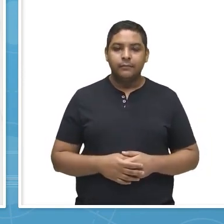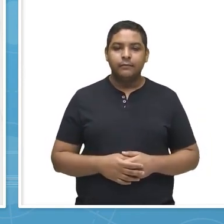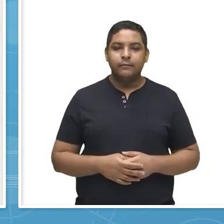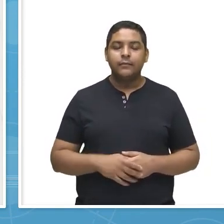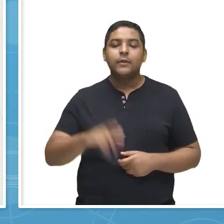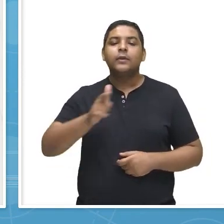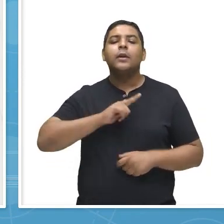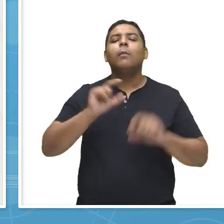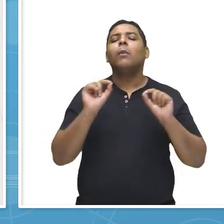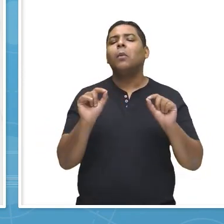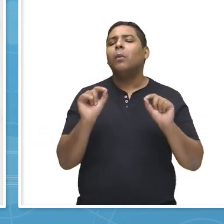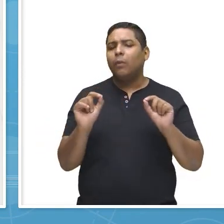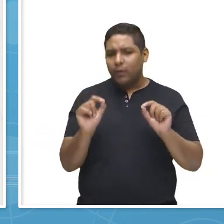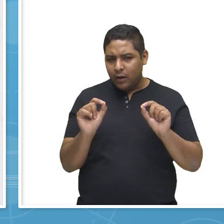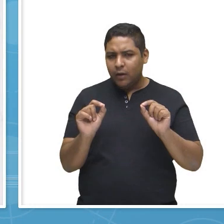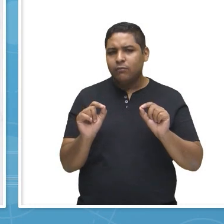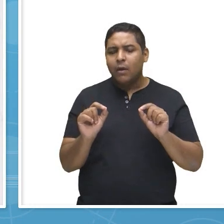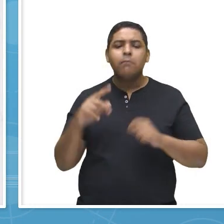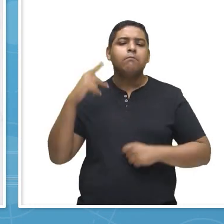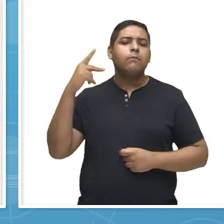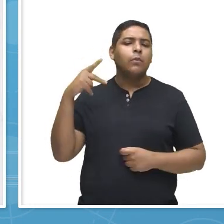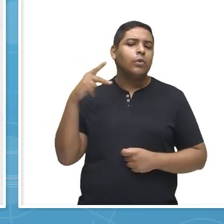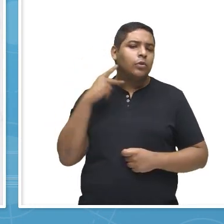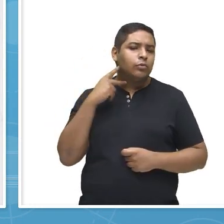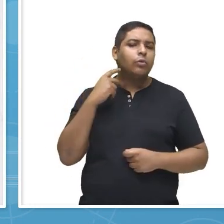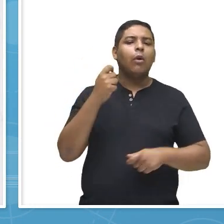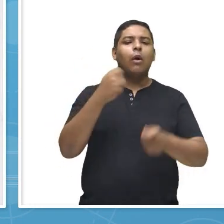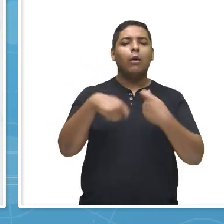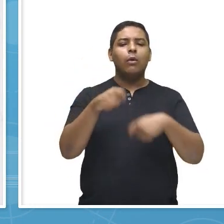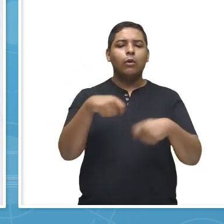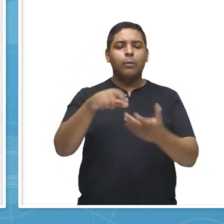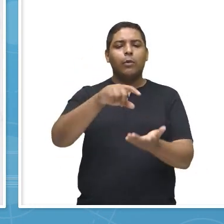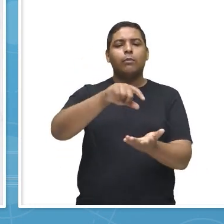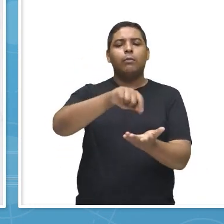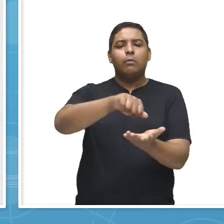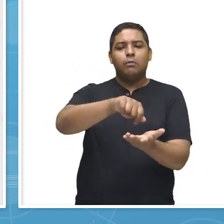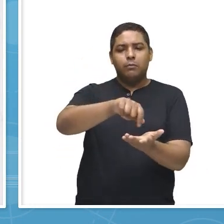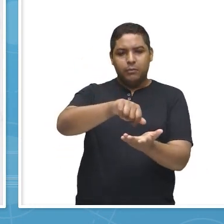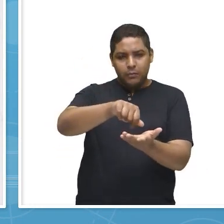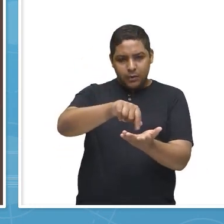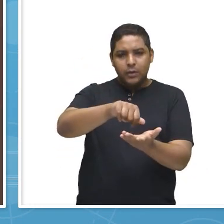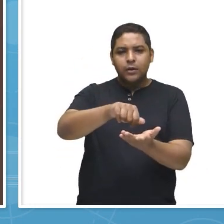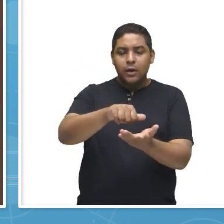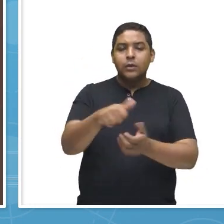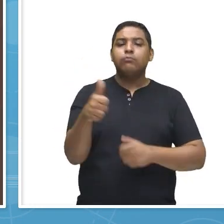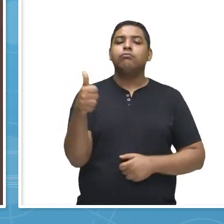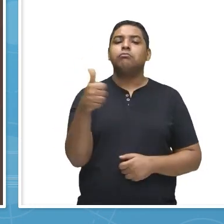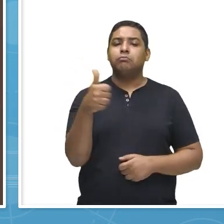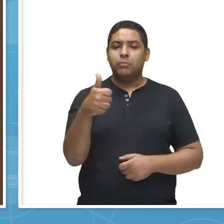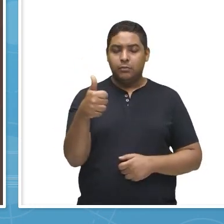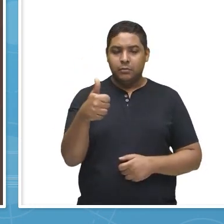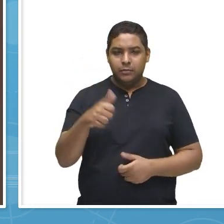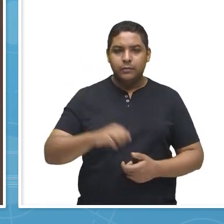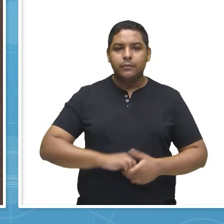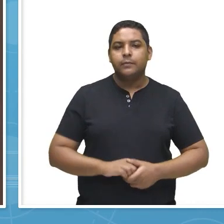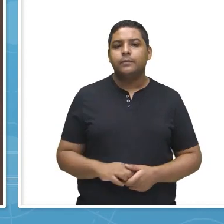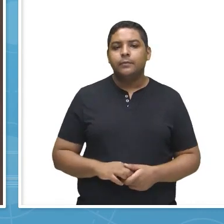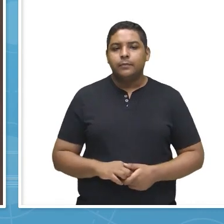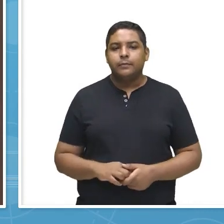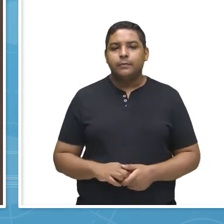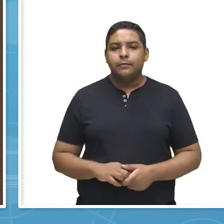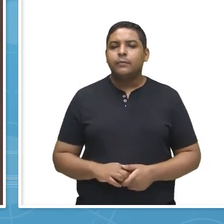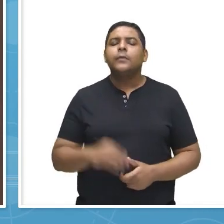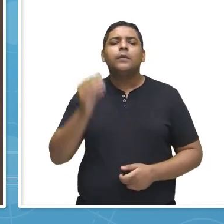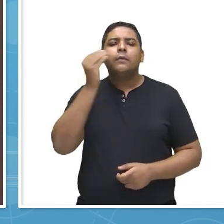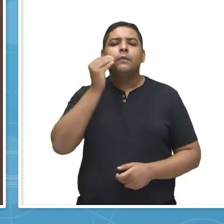nós temos o Sistema Político-Econômico Capitalista, parte 1, né? Então, a gente vai verificar